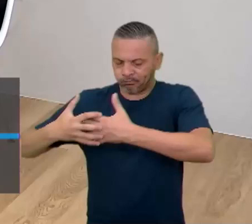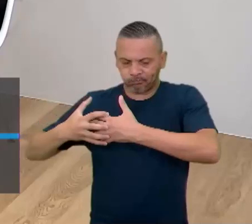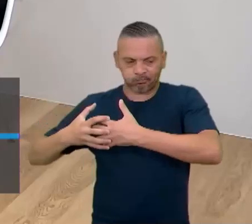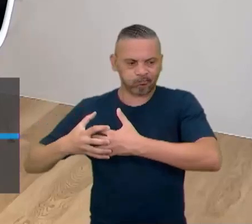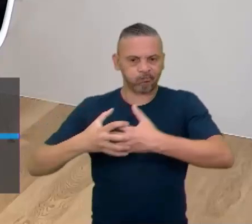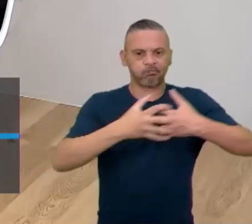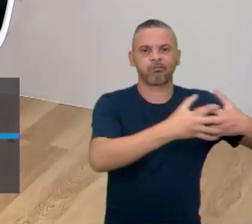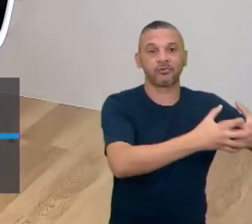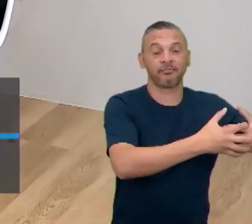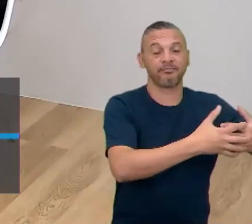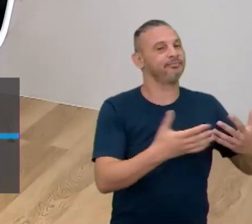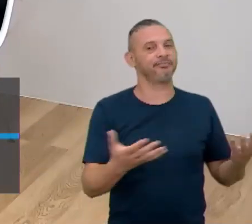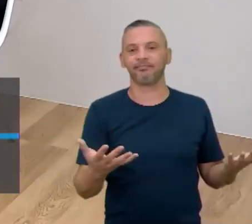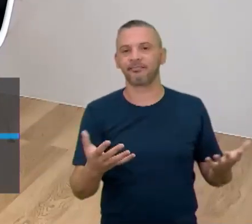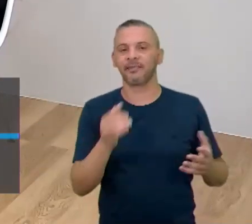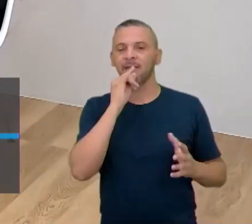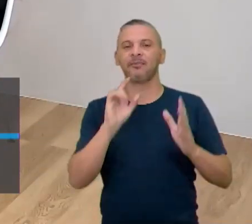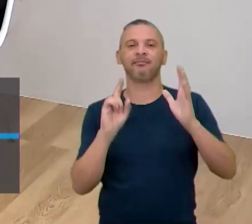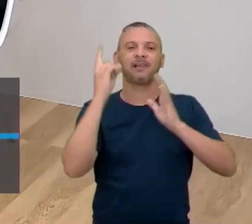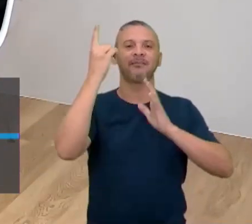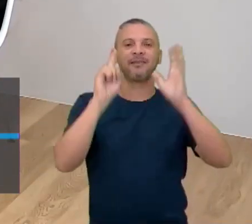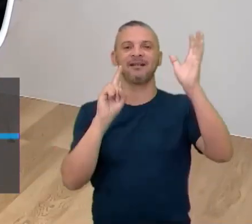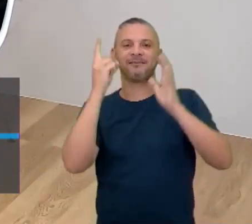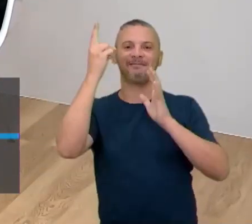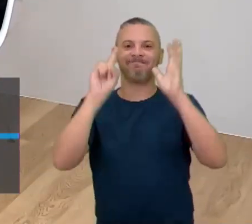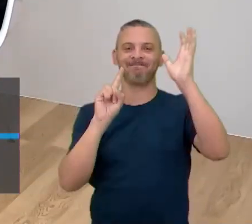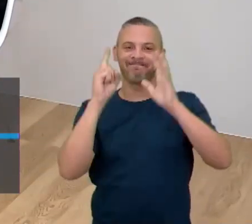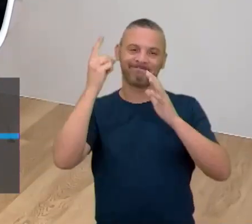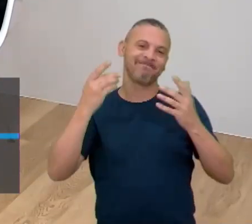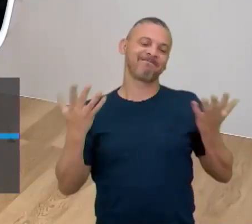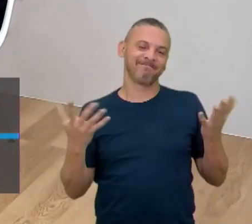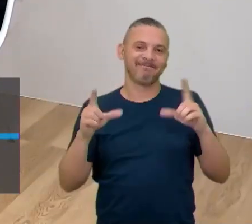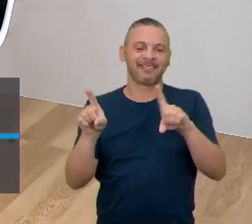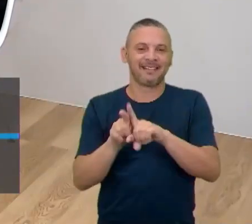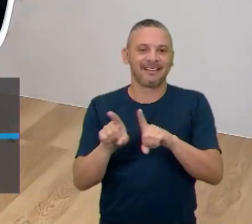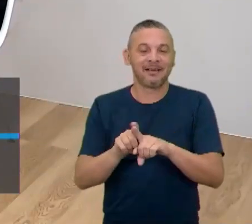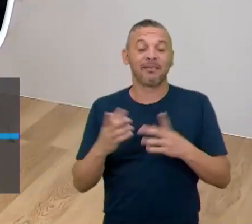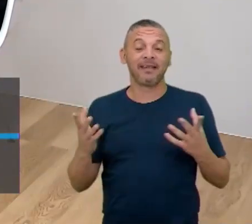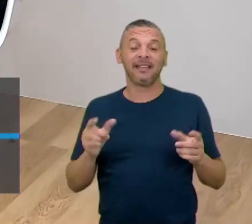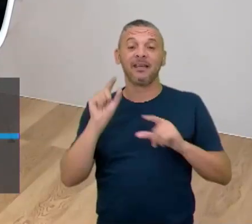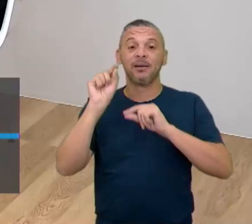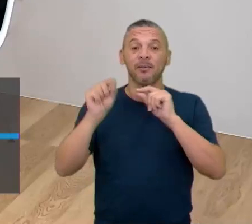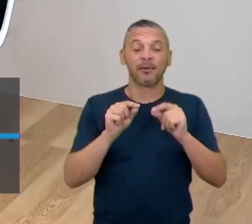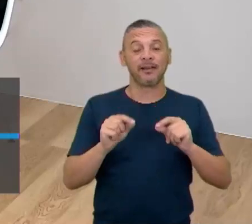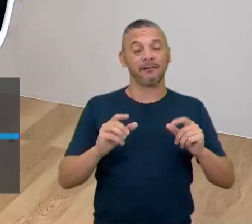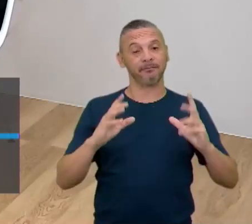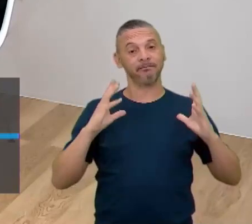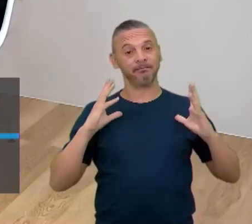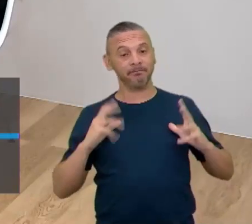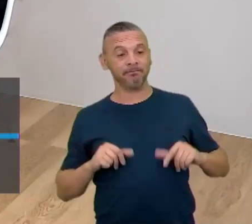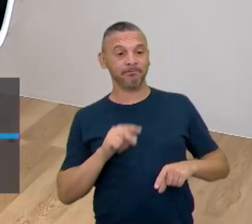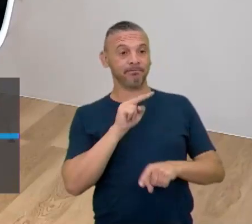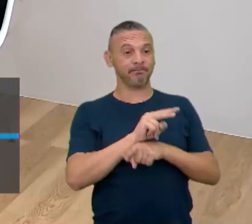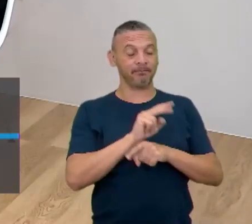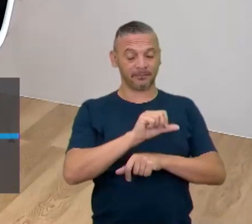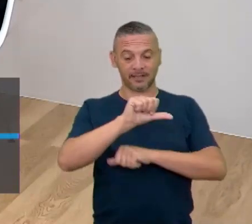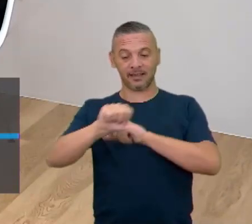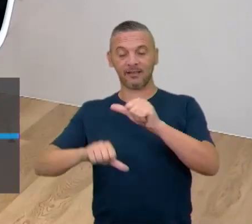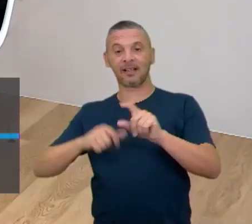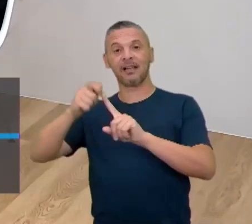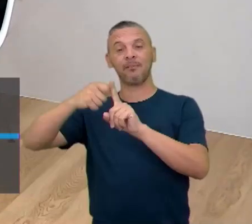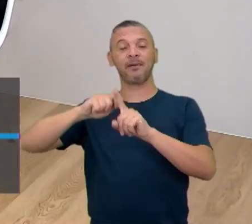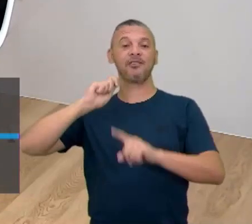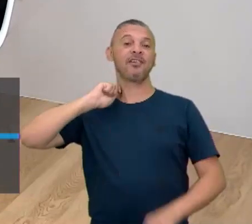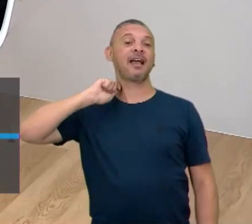Isso. O carnaval, por exemplo. Isso. Que, por causa das questões sanitárias vai acontecer em abril, faz parte